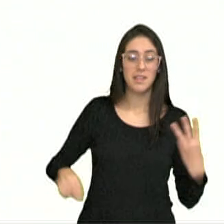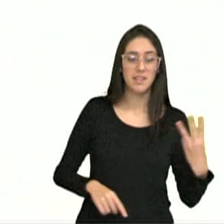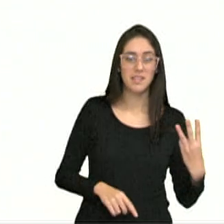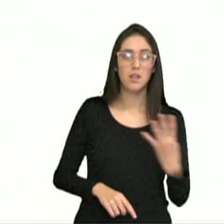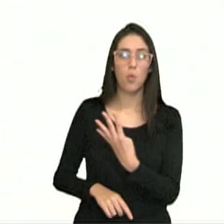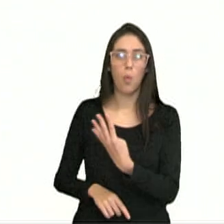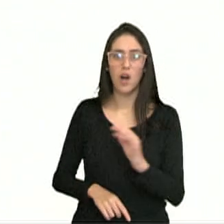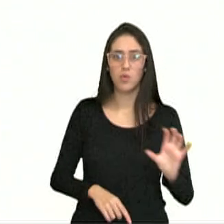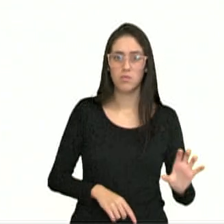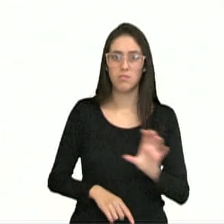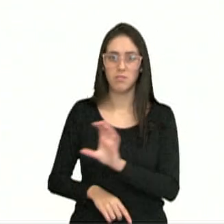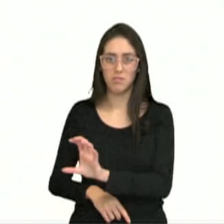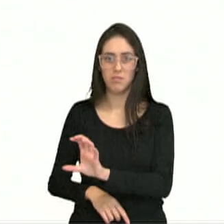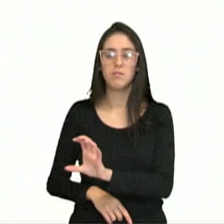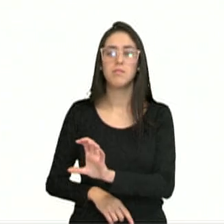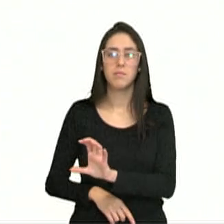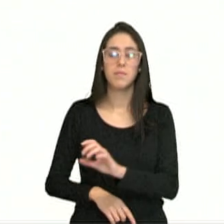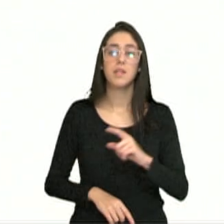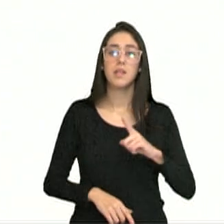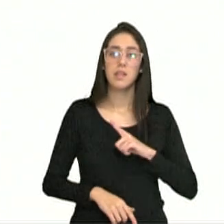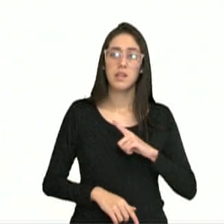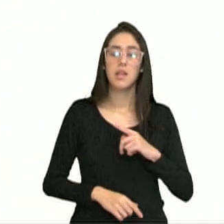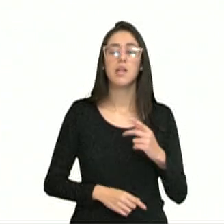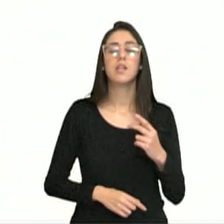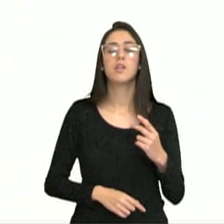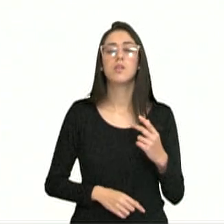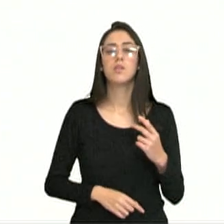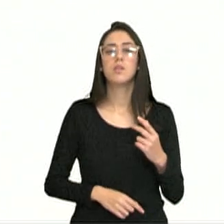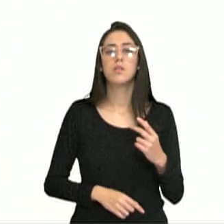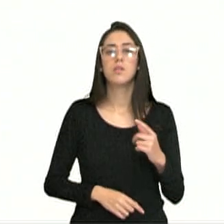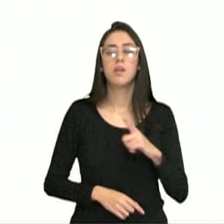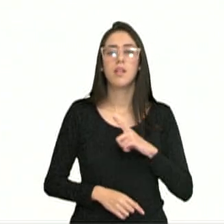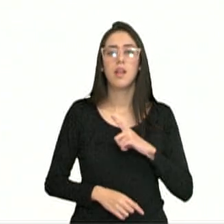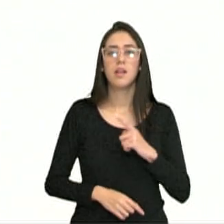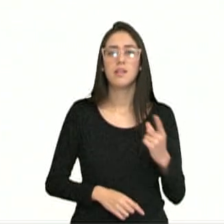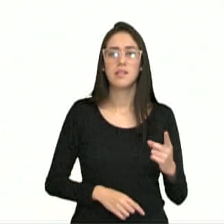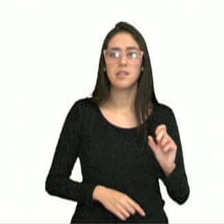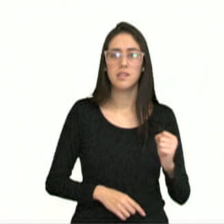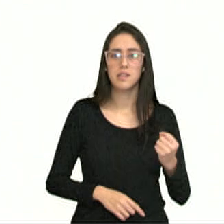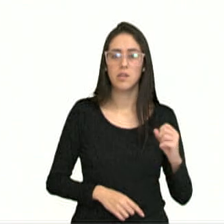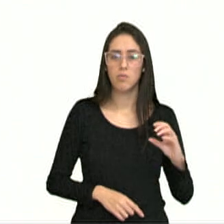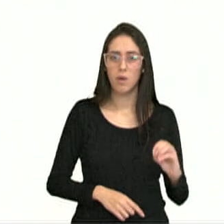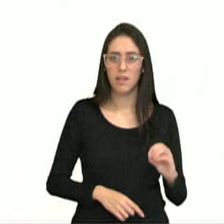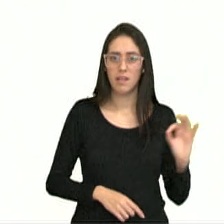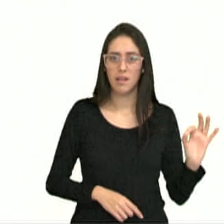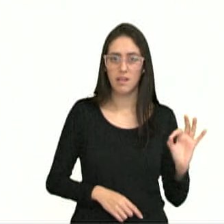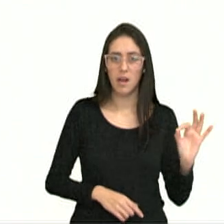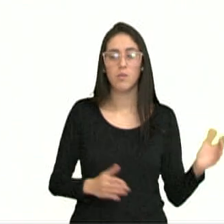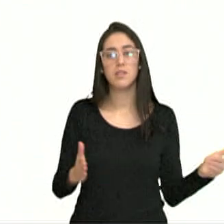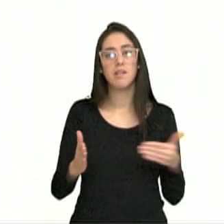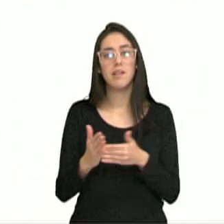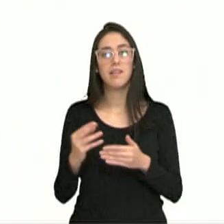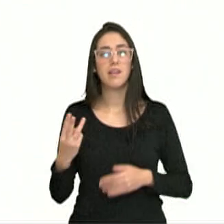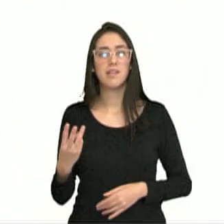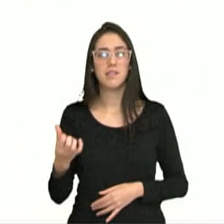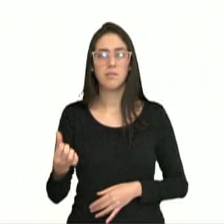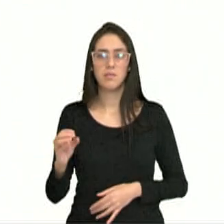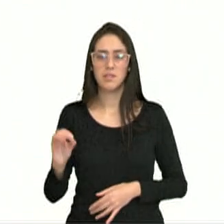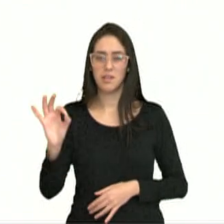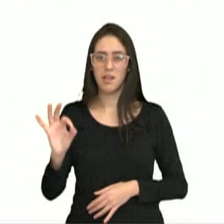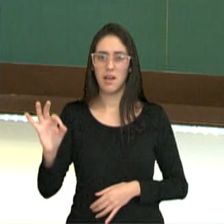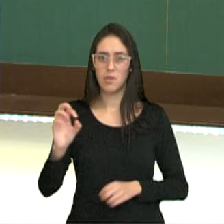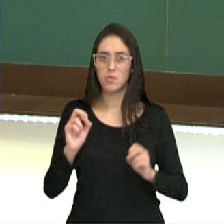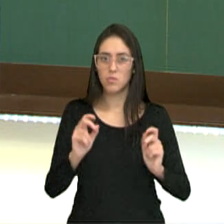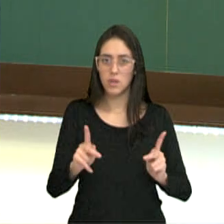quadrante, aonde eu tenho de 200, aonde eu tenho entre 180 e 360 graus.